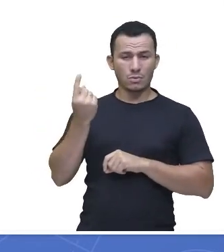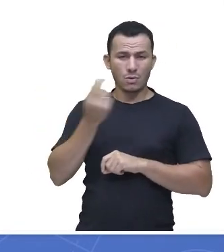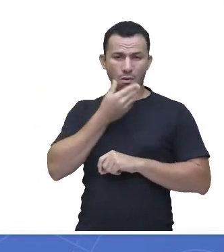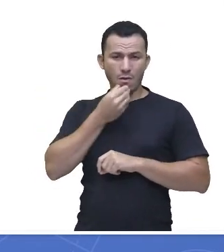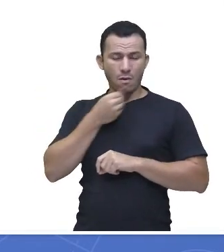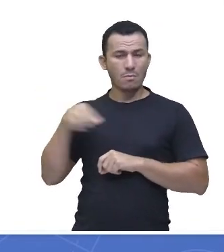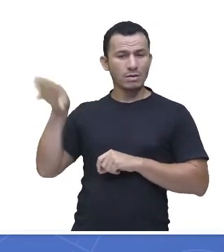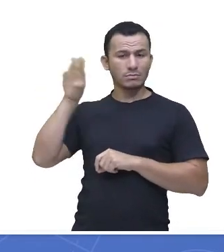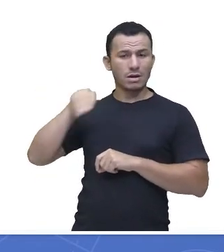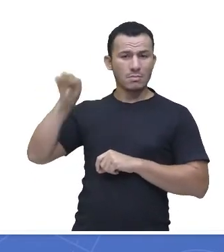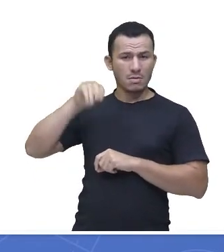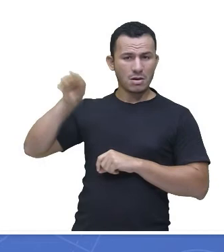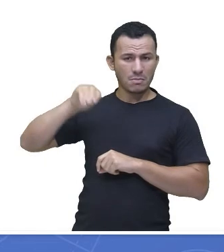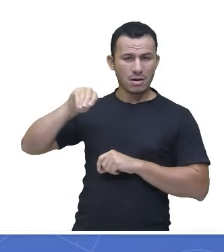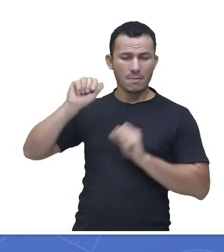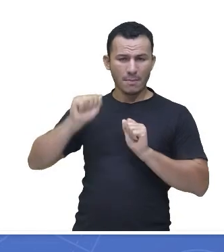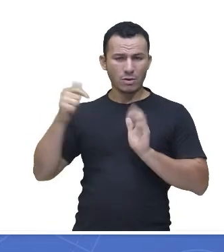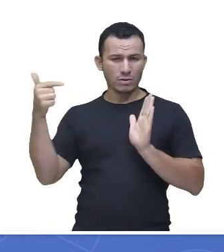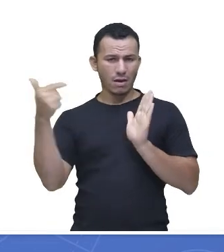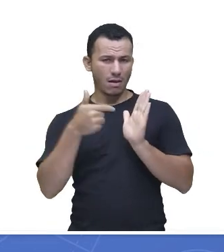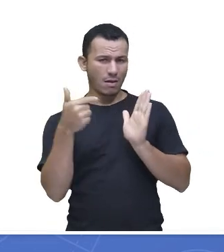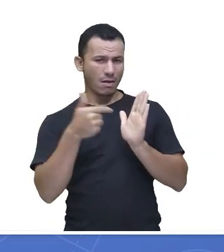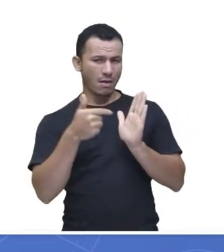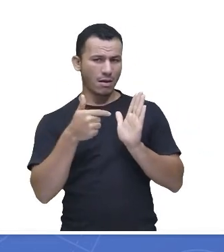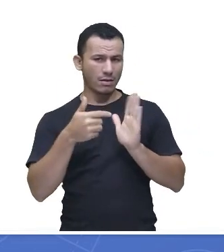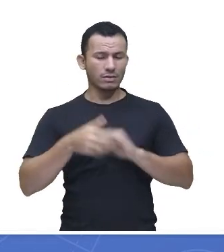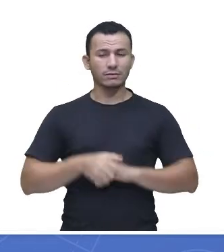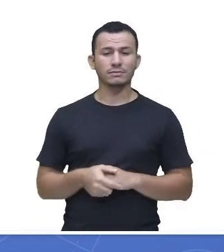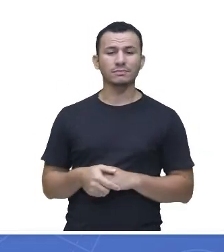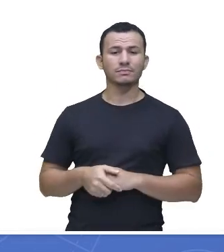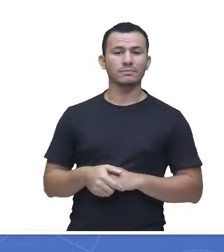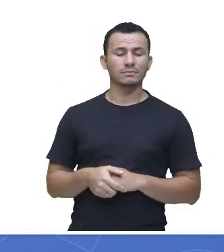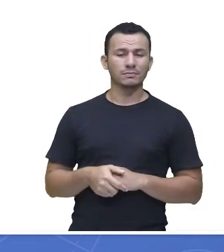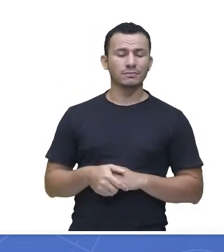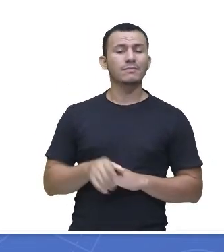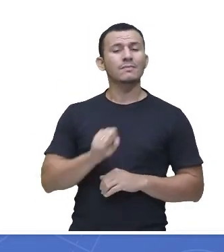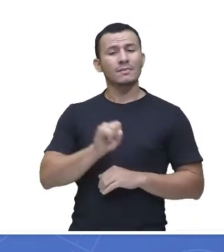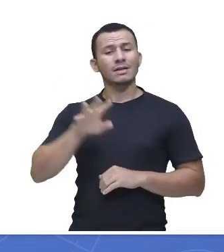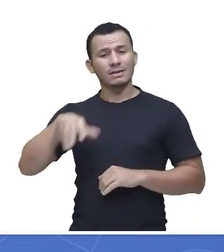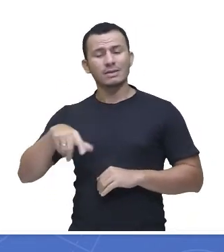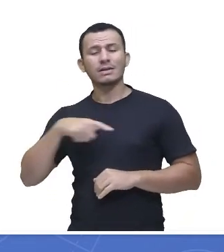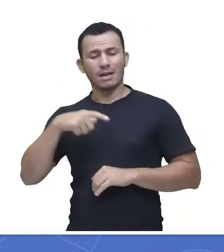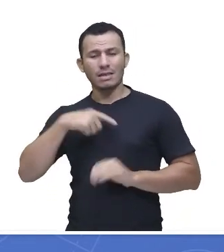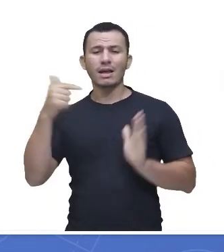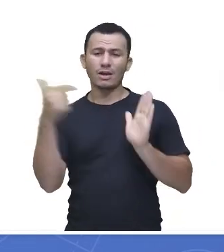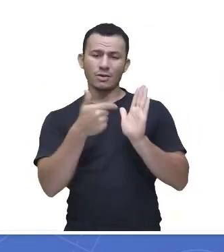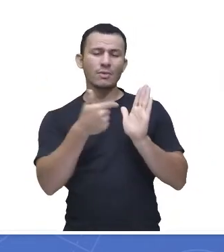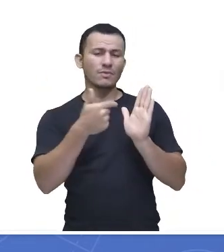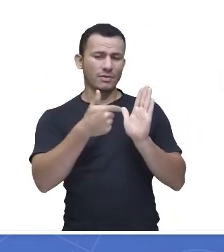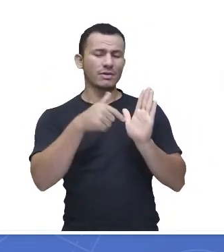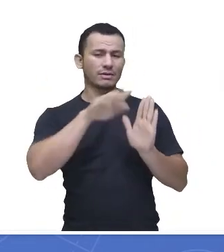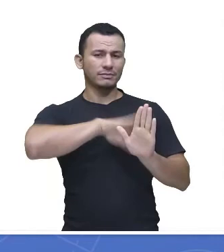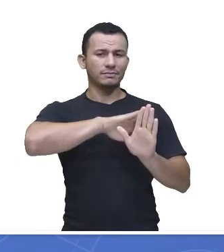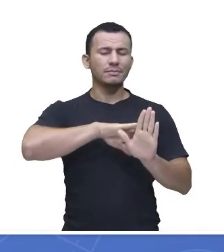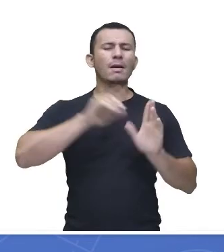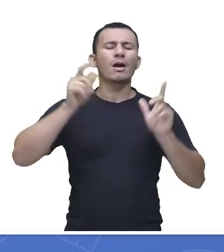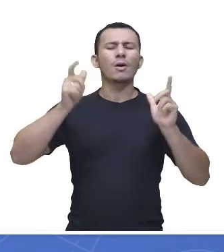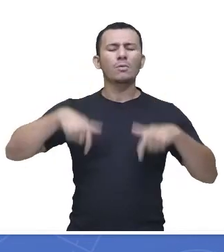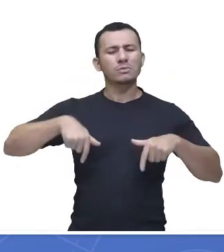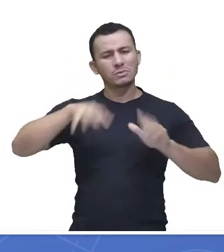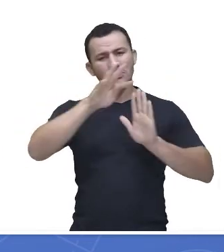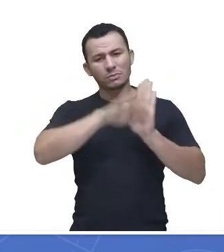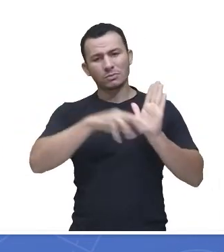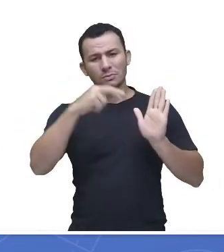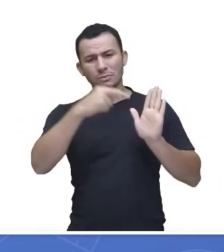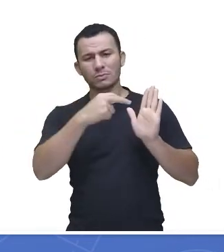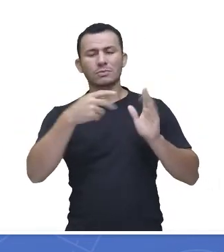masculino constitui uma ironia? Resposta sim, pode, de fato existe uma ironia aí. Onde é que ela está, né?